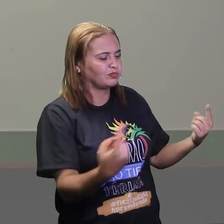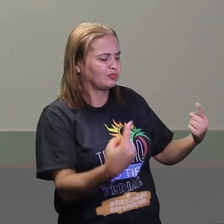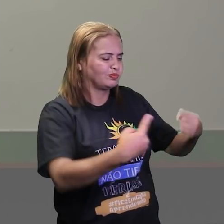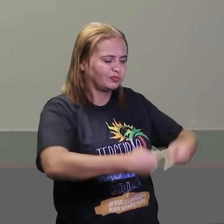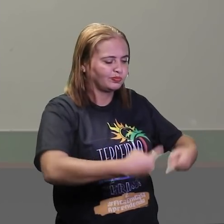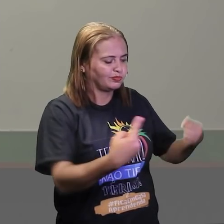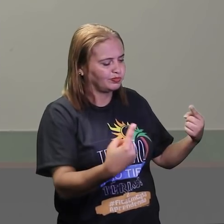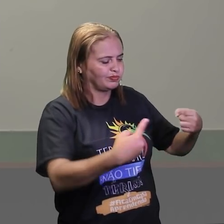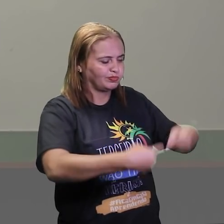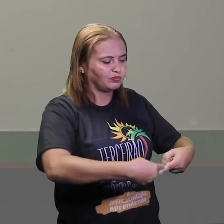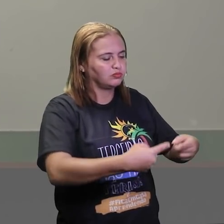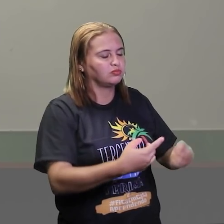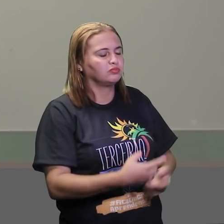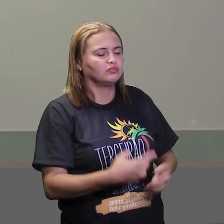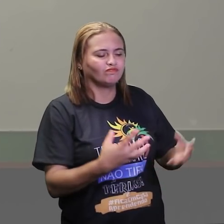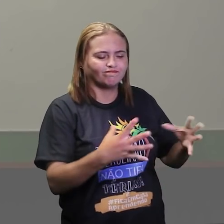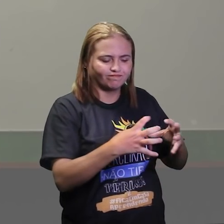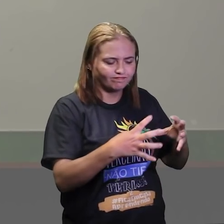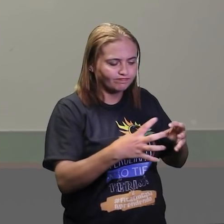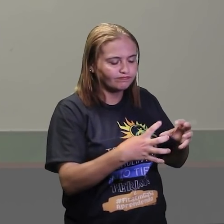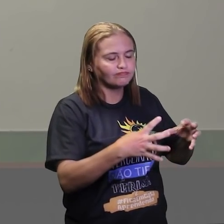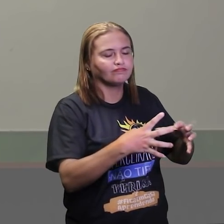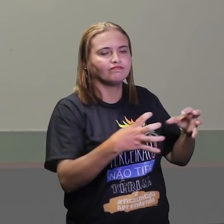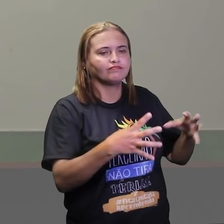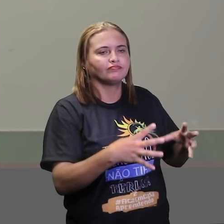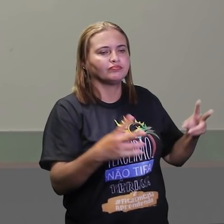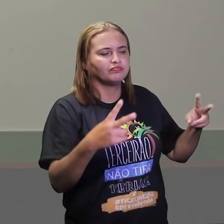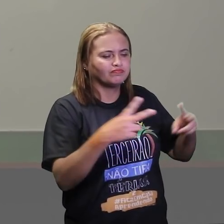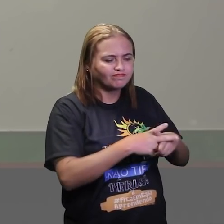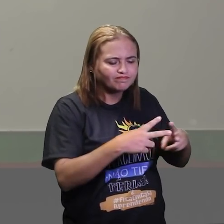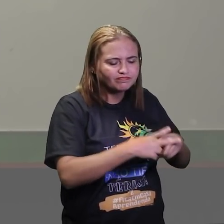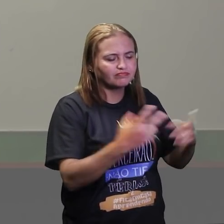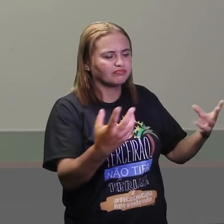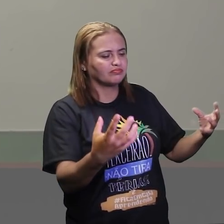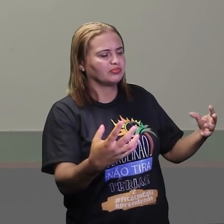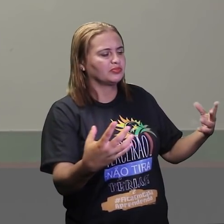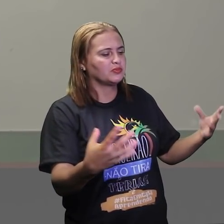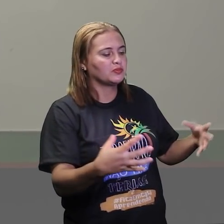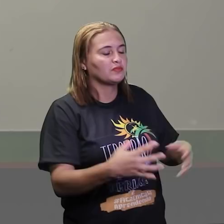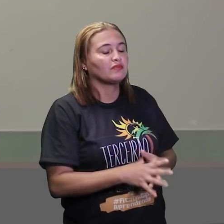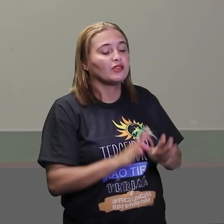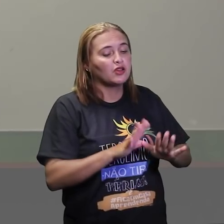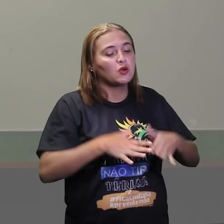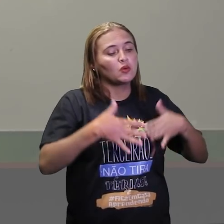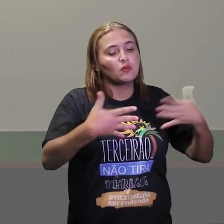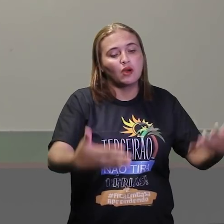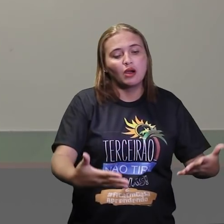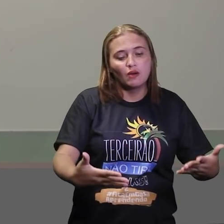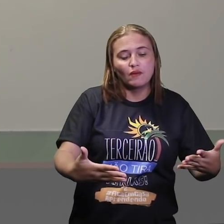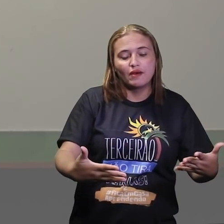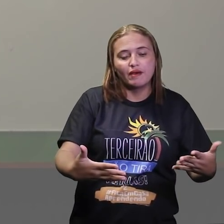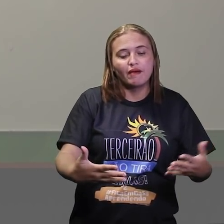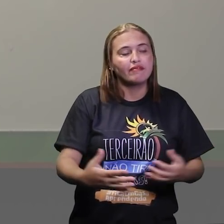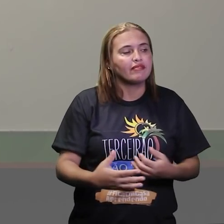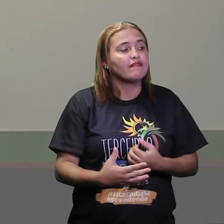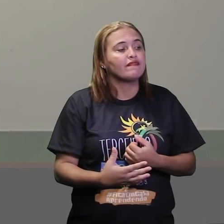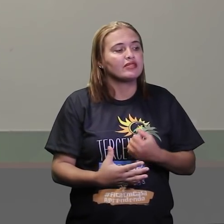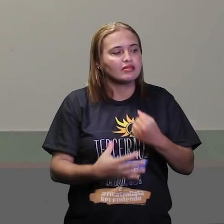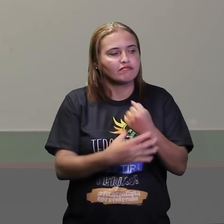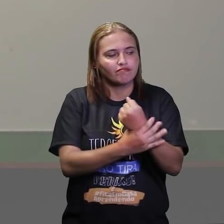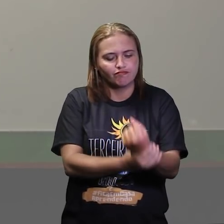em contenda constante, ok? E aí, qual é a defesa dele? A